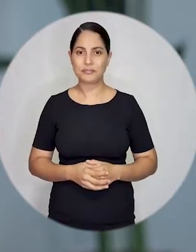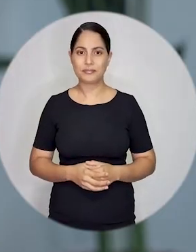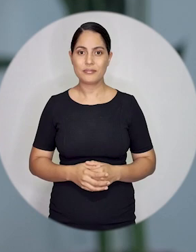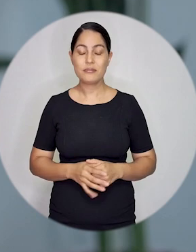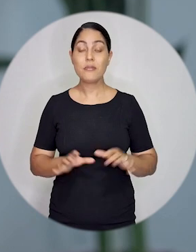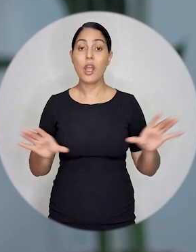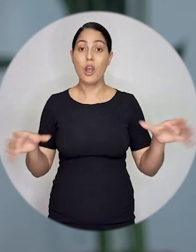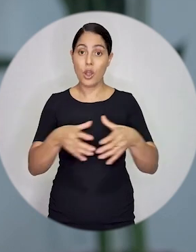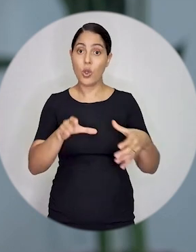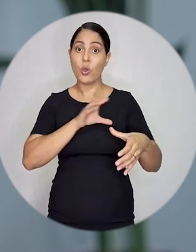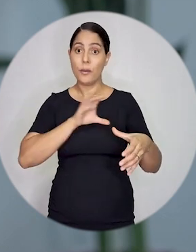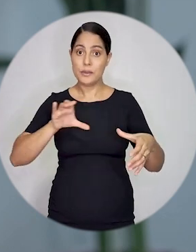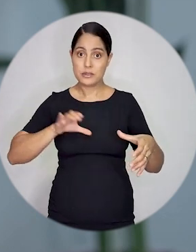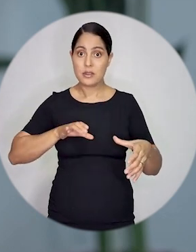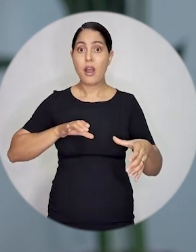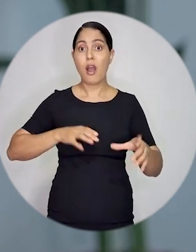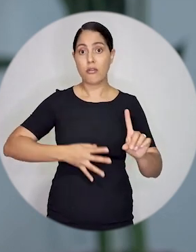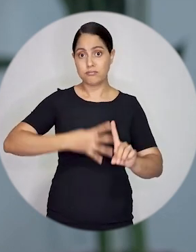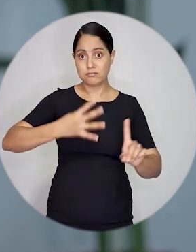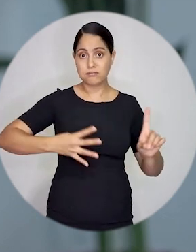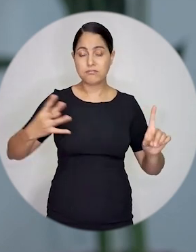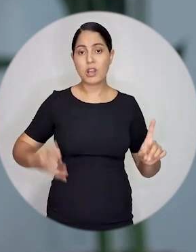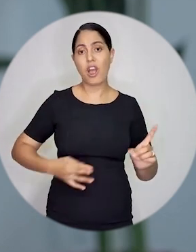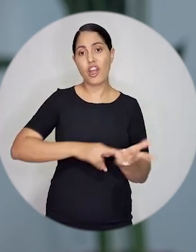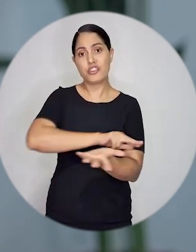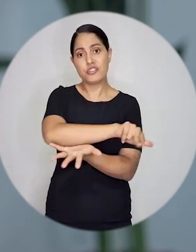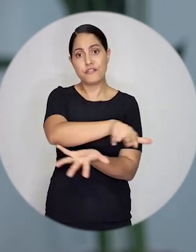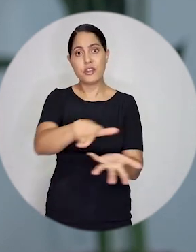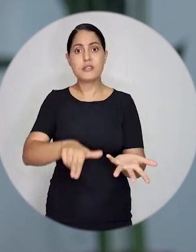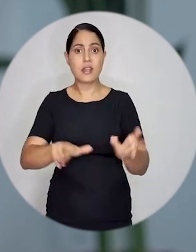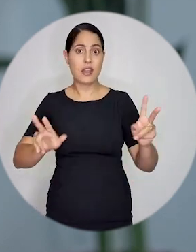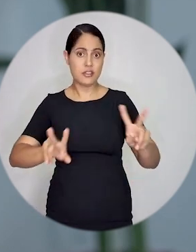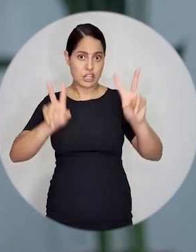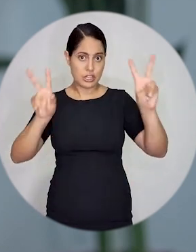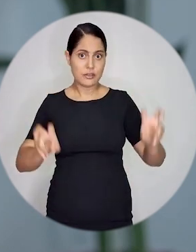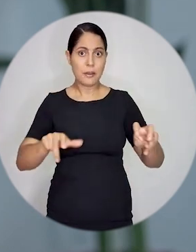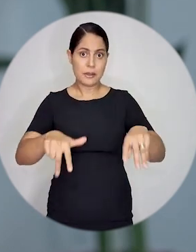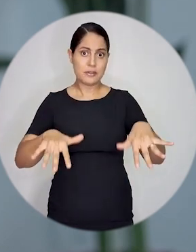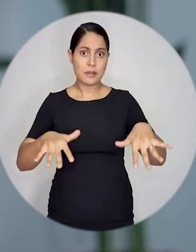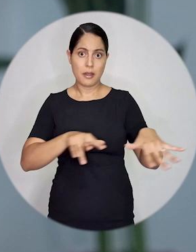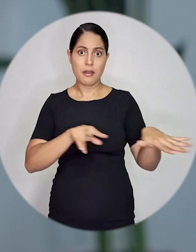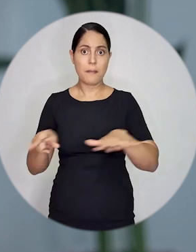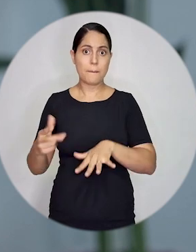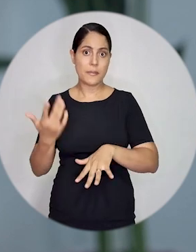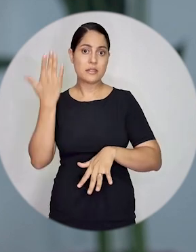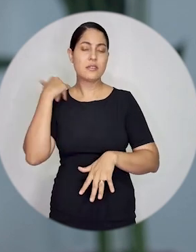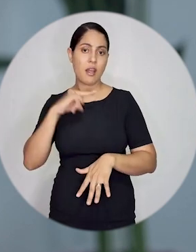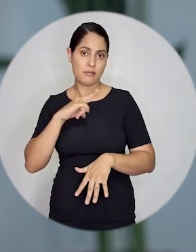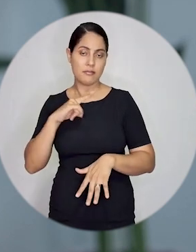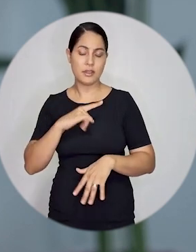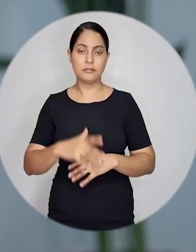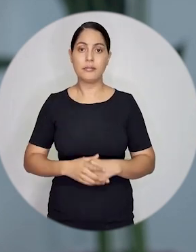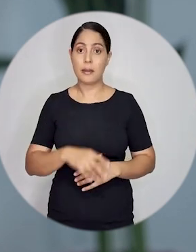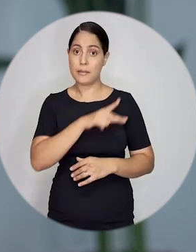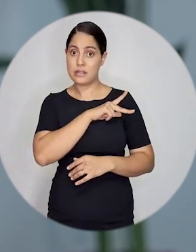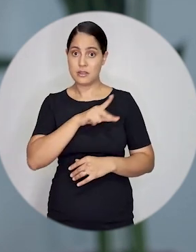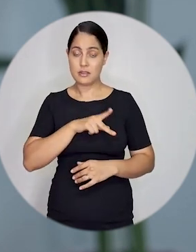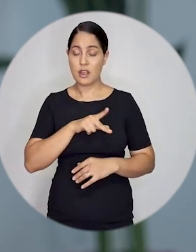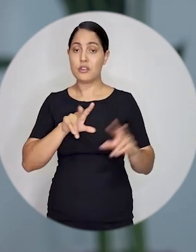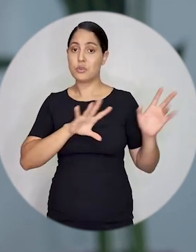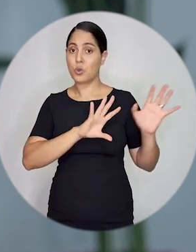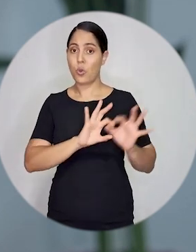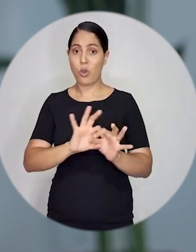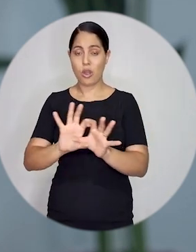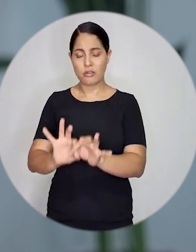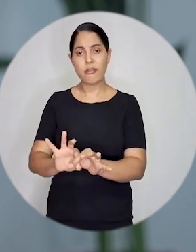da Diversidade Sexual e de Gênero da OAB Nacional também tratou desse assunto ao longo da última semana. Para a presidente da